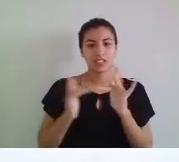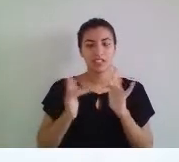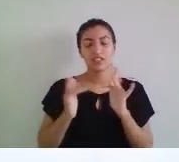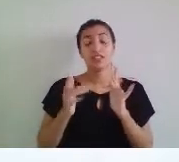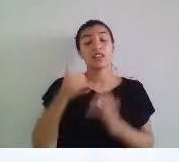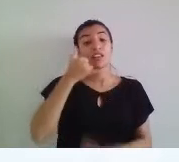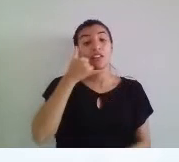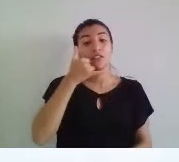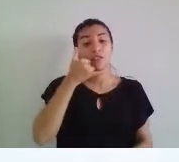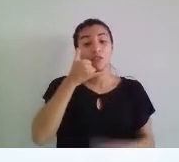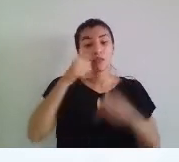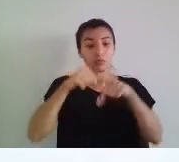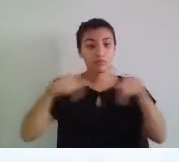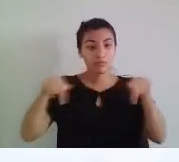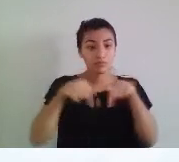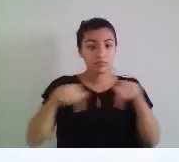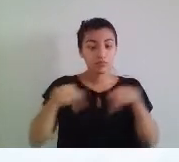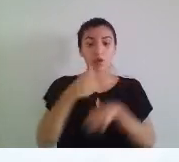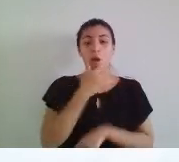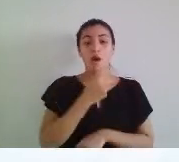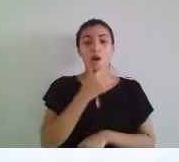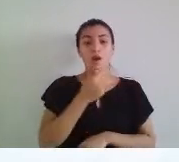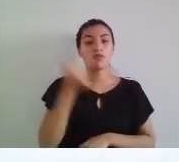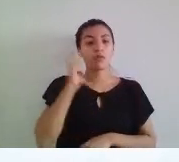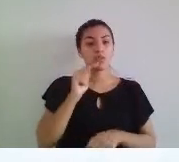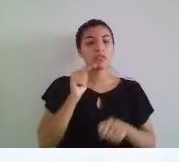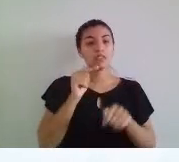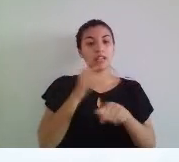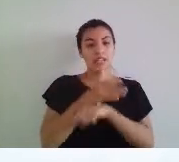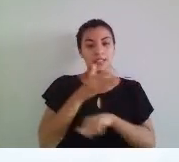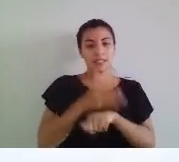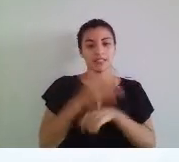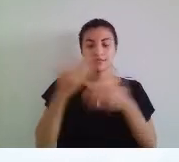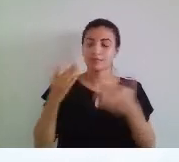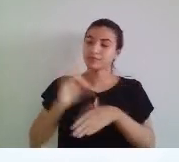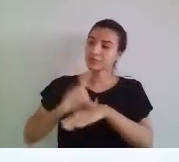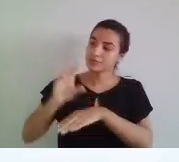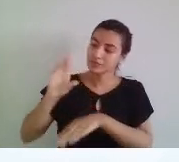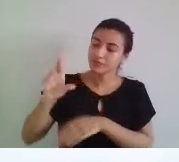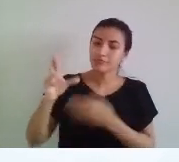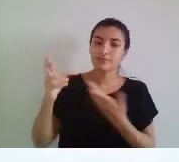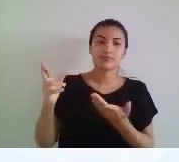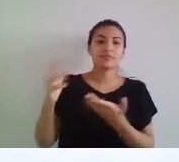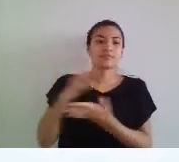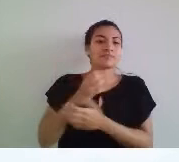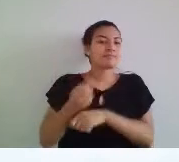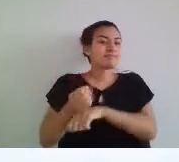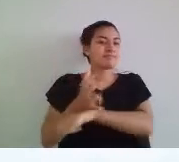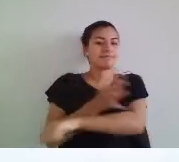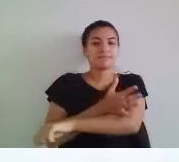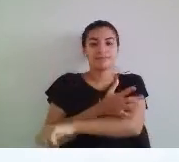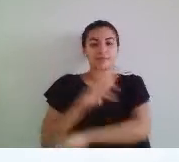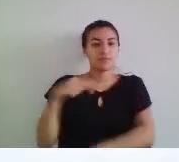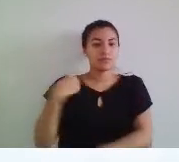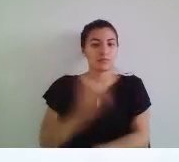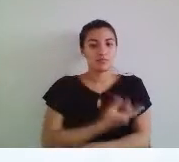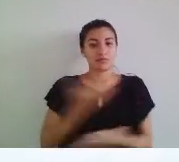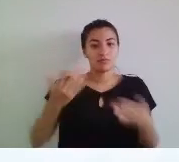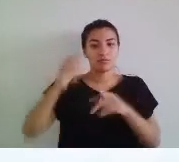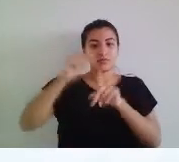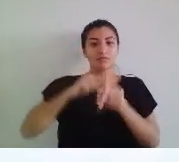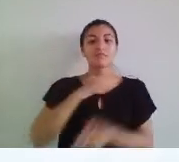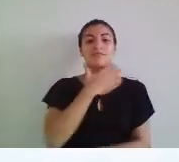para que possamos ter acesso a ele também. Doutora, foi assim emocionante, nós estamos no mês de